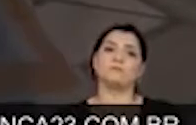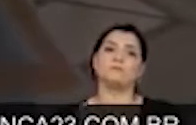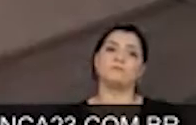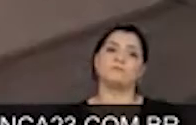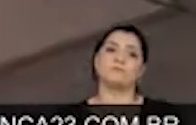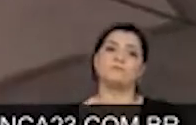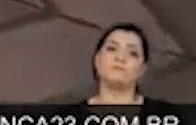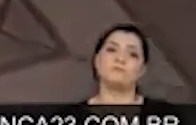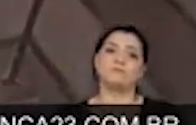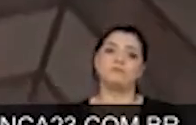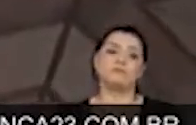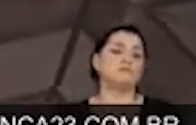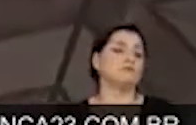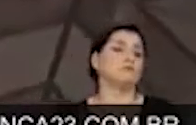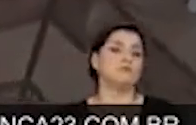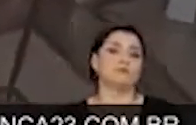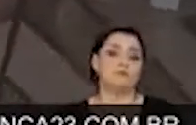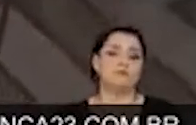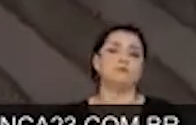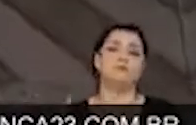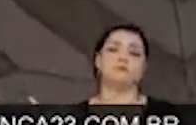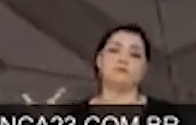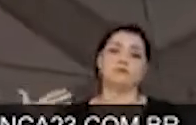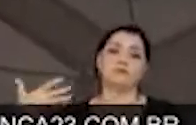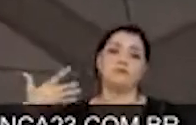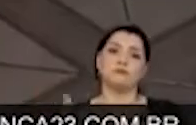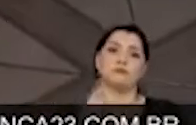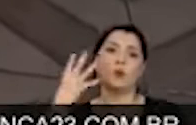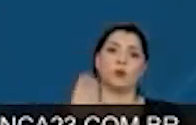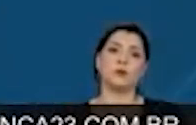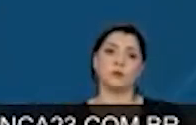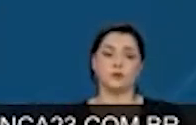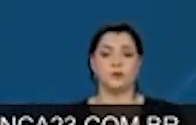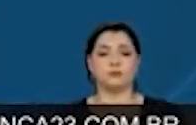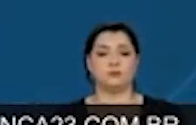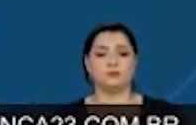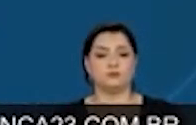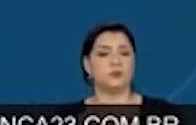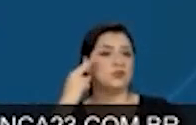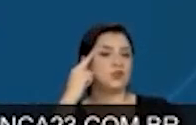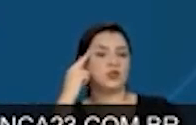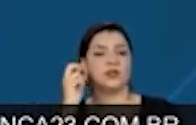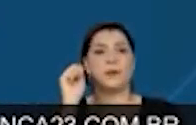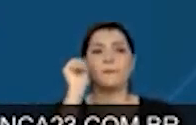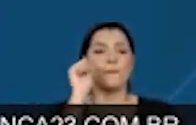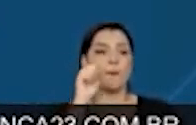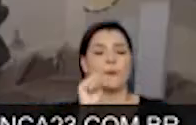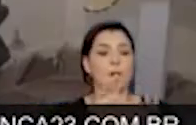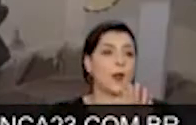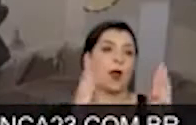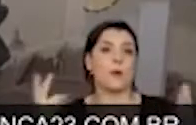esperando, exatamente como tem feito há 4 anos. Eu já sonhei ela batendo na porta,